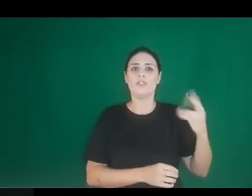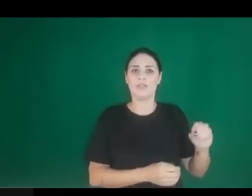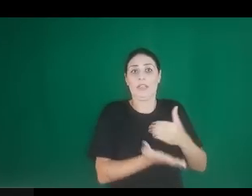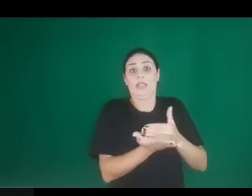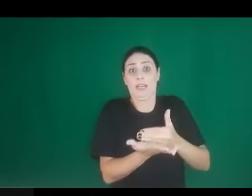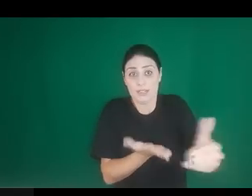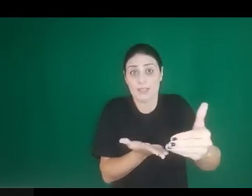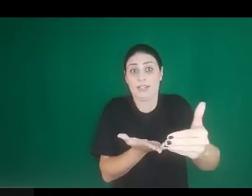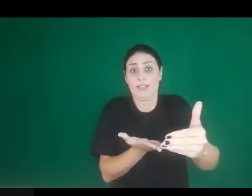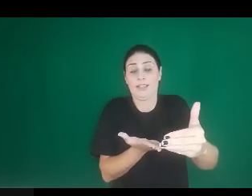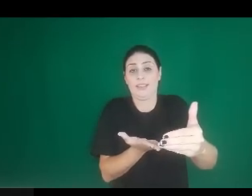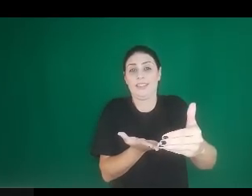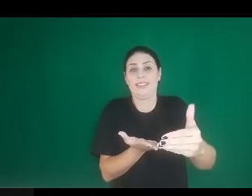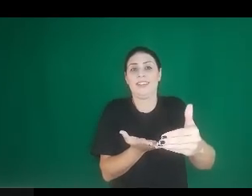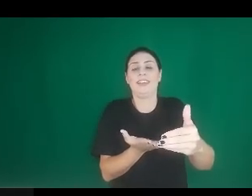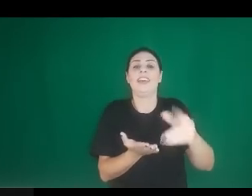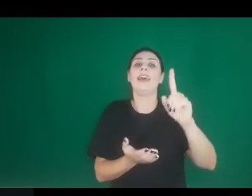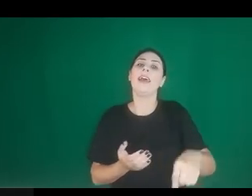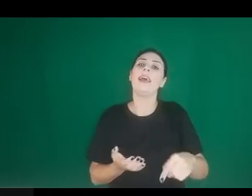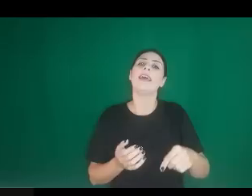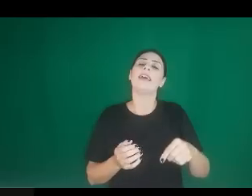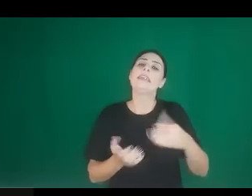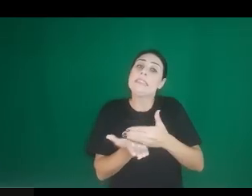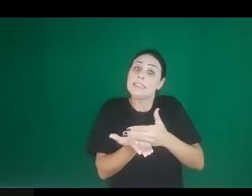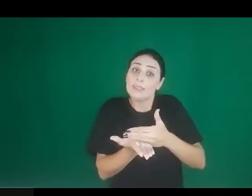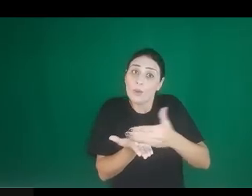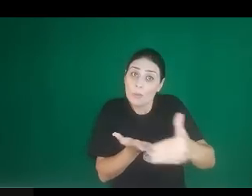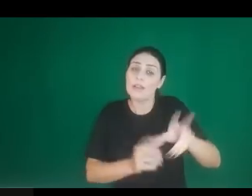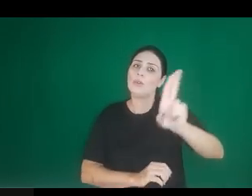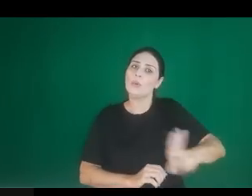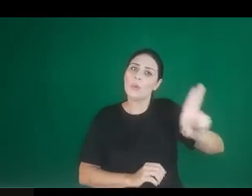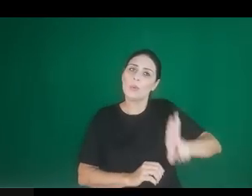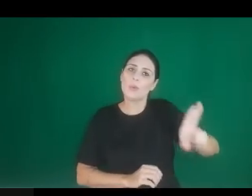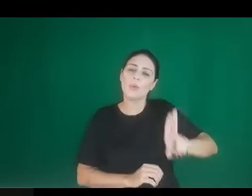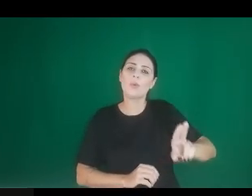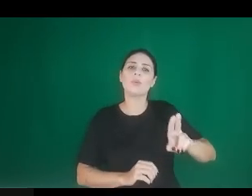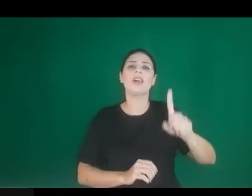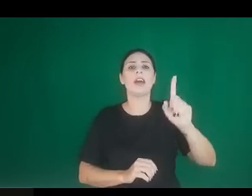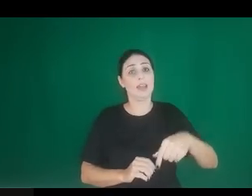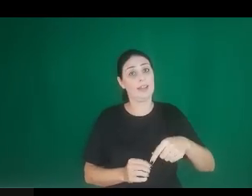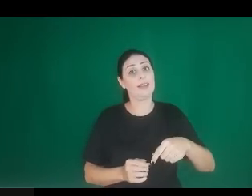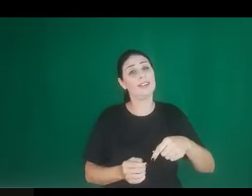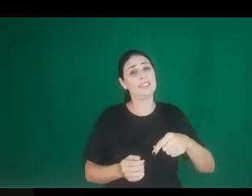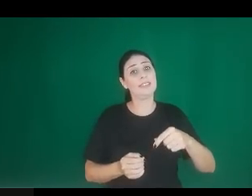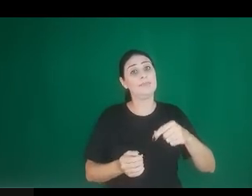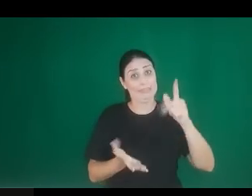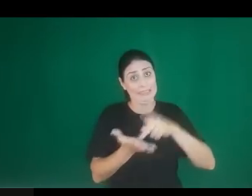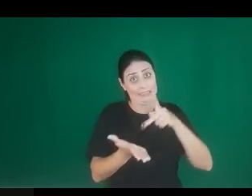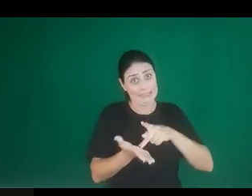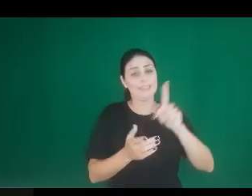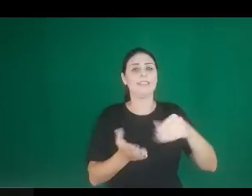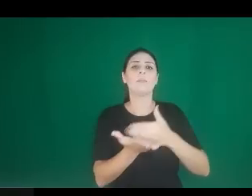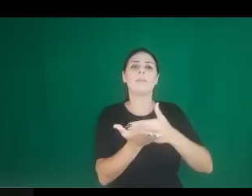implementação. Né? E, então, a implementação deveria ter